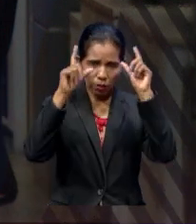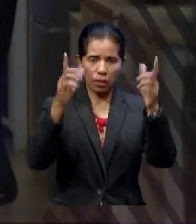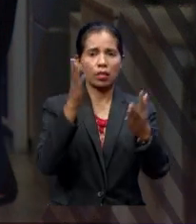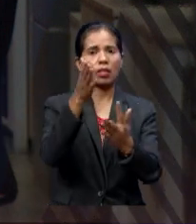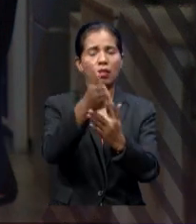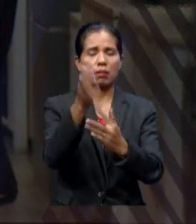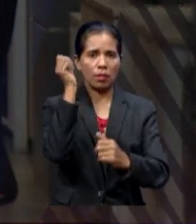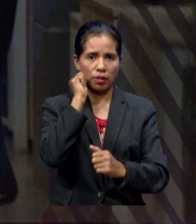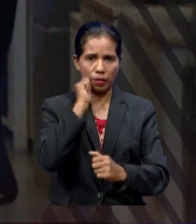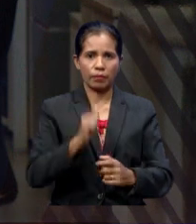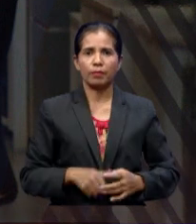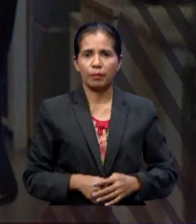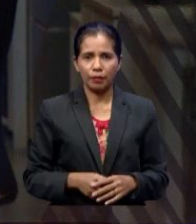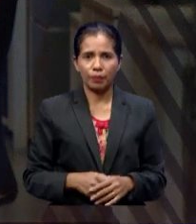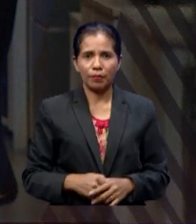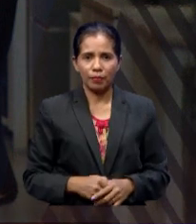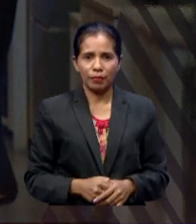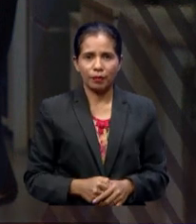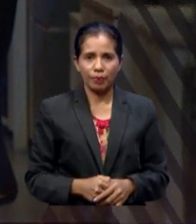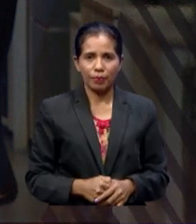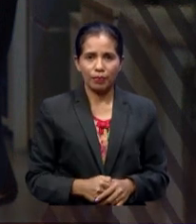para a ASEAN.